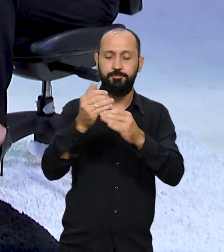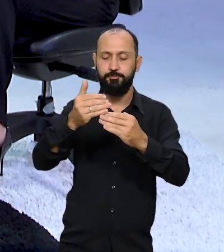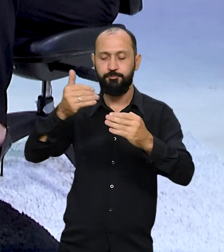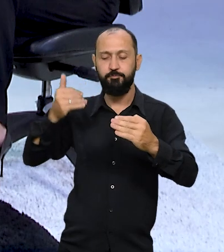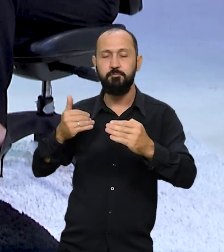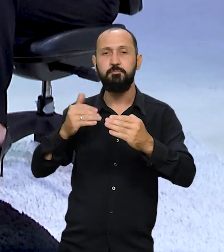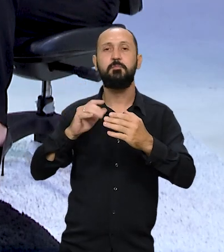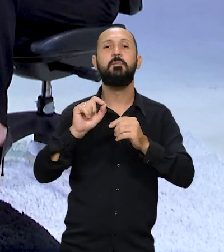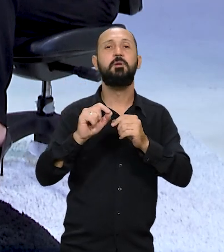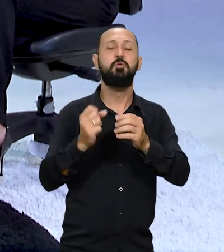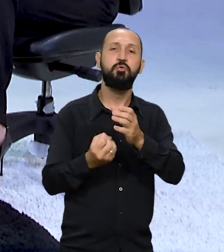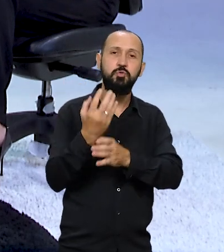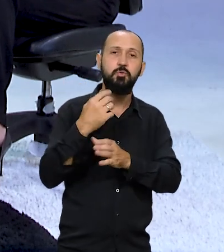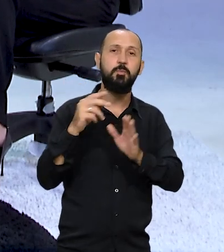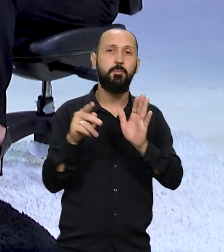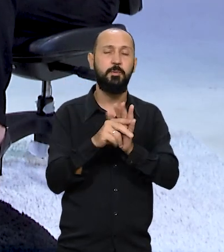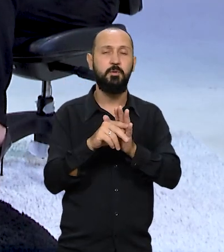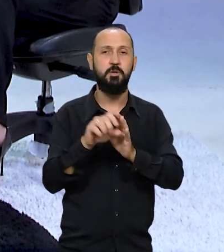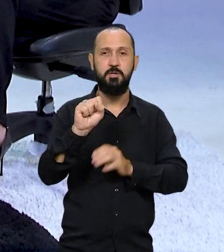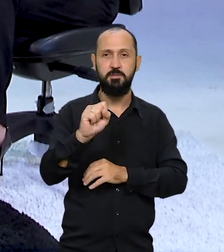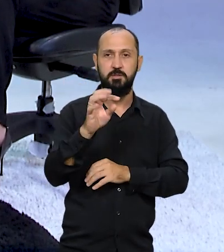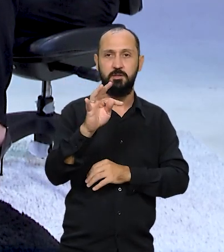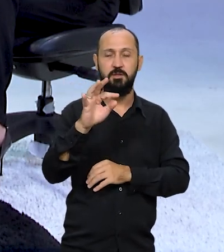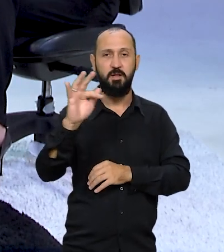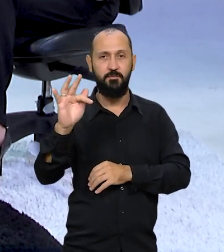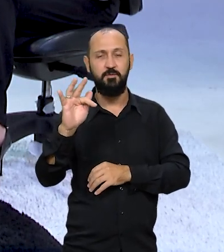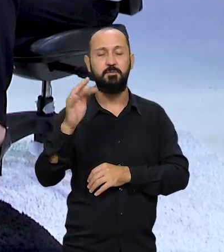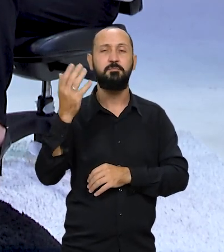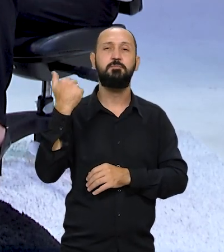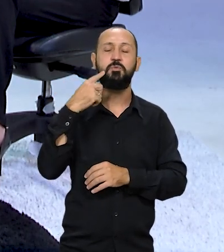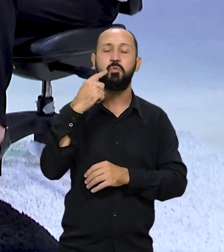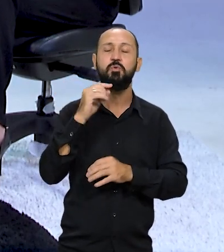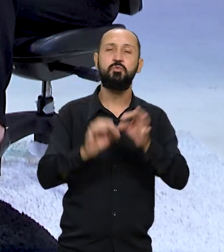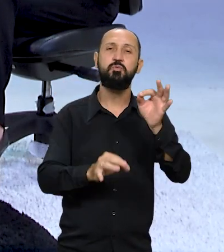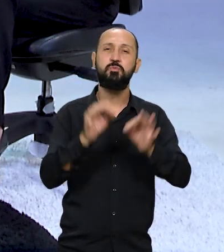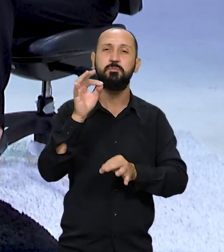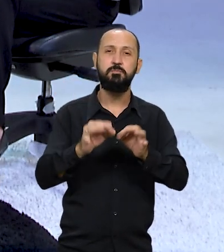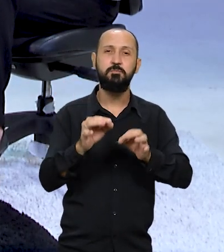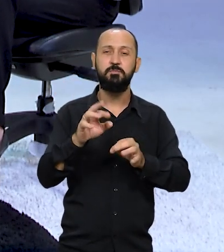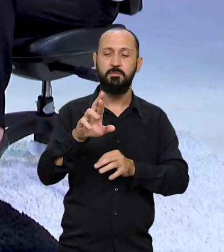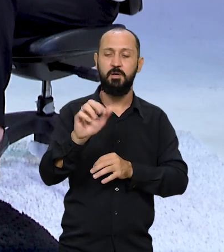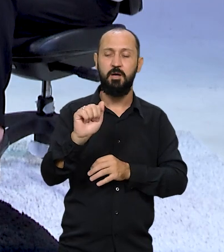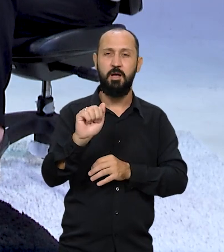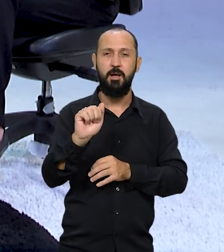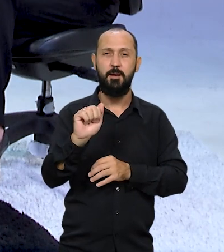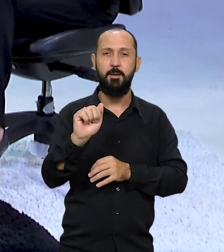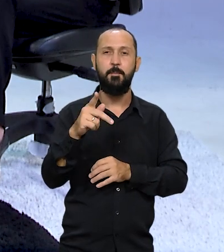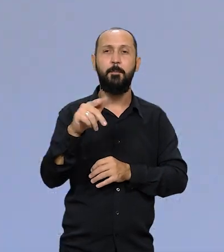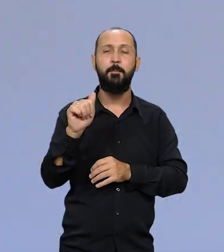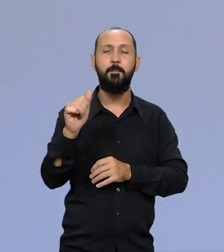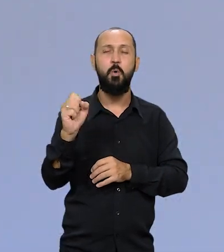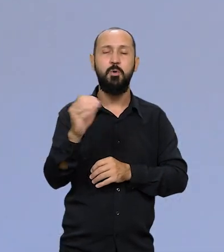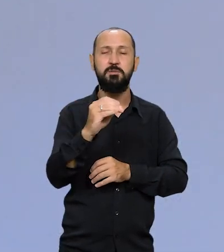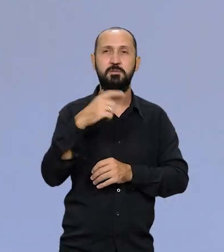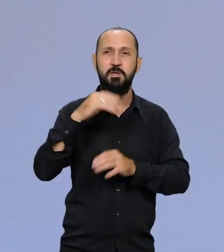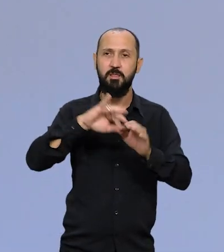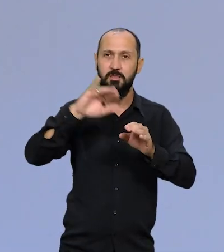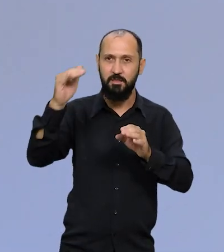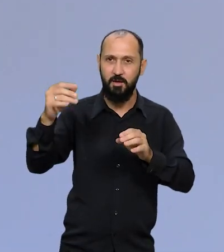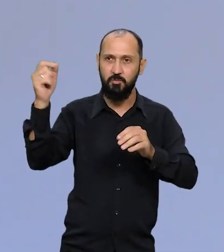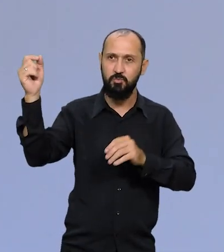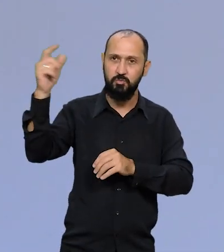Anos depois, décadas, vem o poder público e fala, olha, aquela linha que foi colocada ali, dizendo que dali para dentro é terra indígena e dali